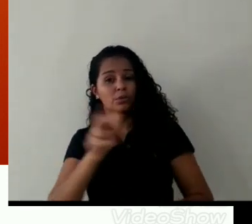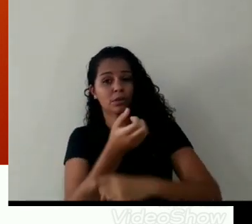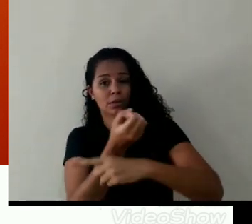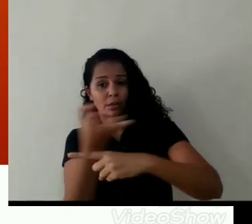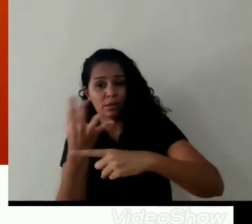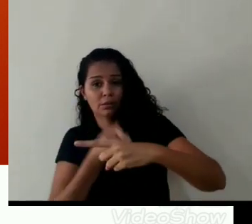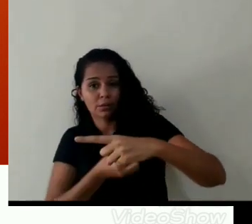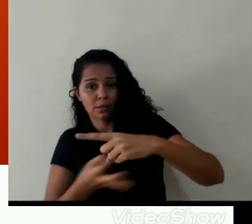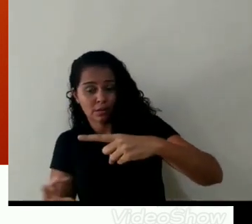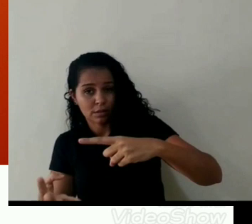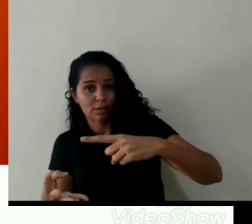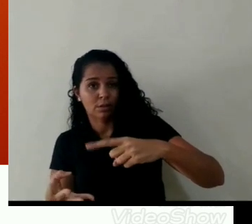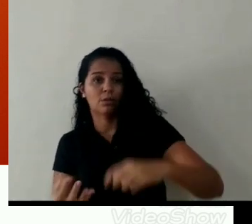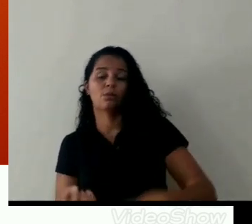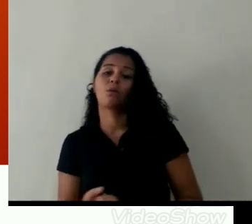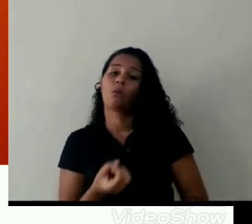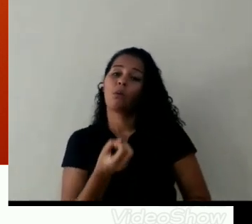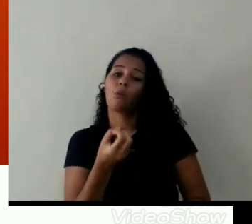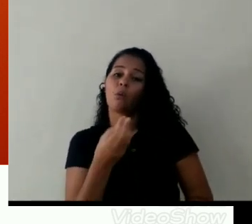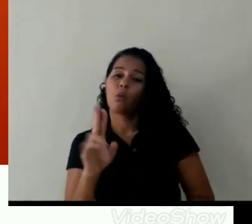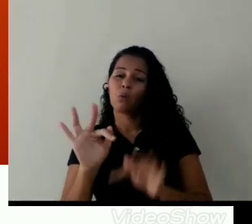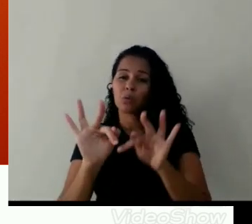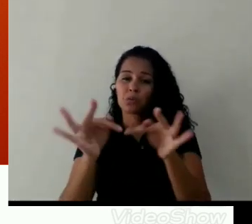que é como se lê esse número aí.